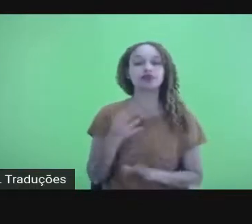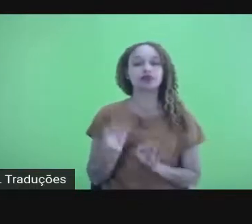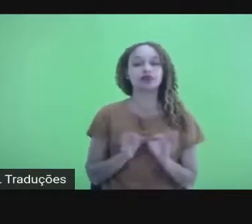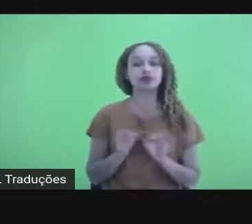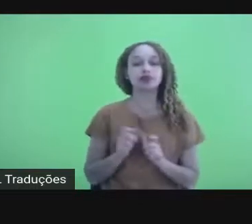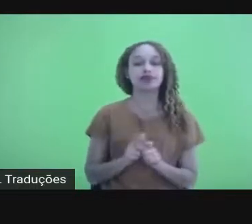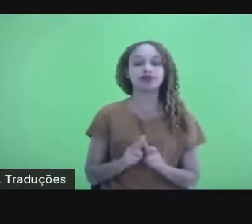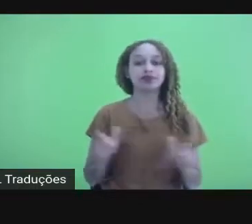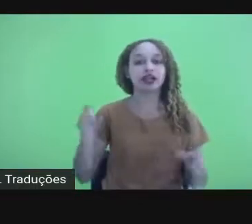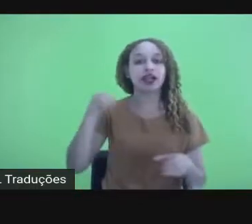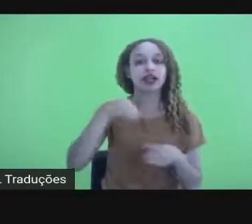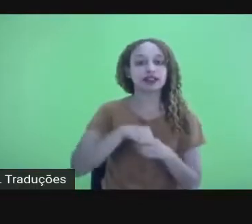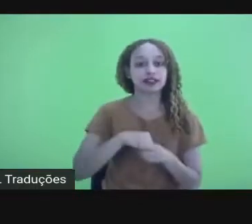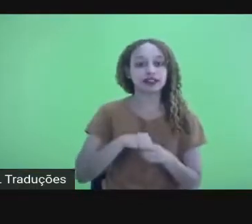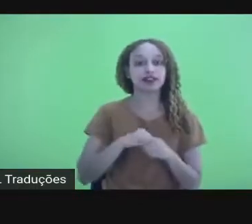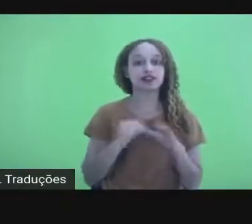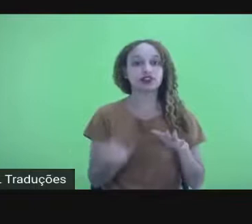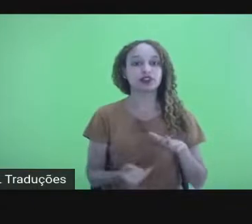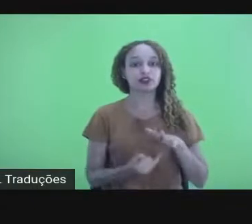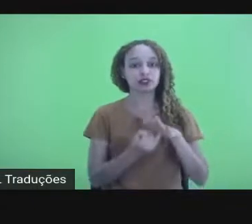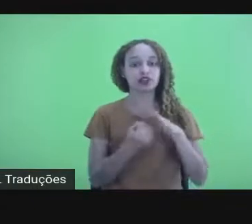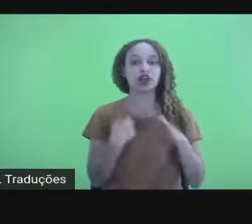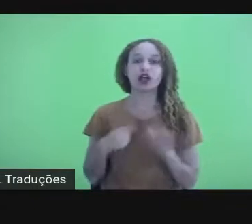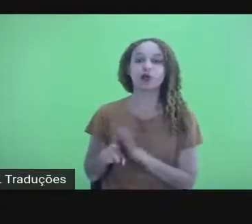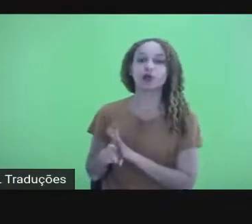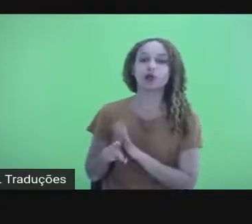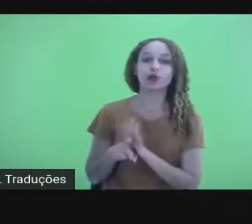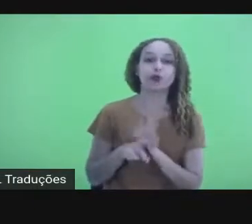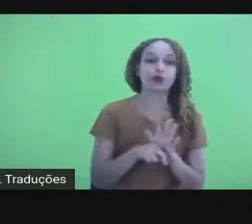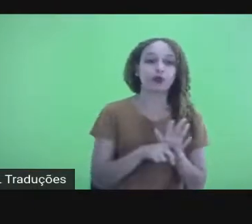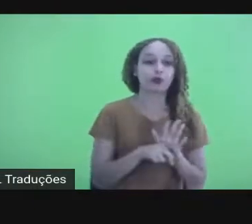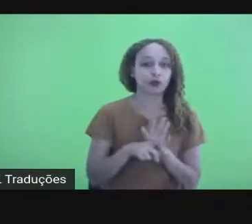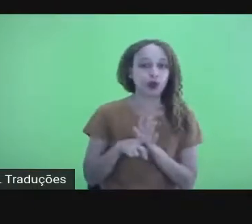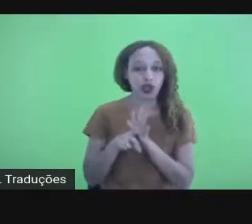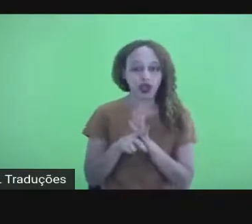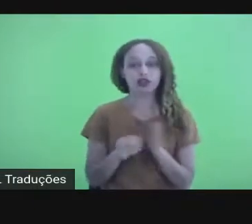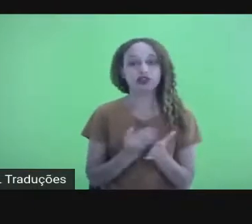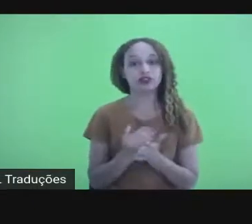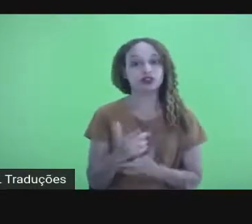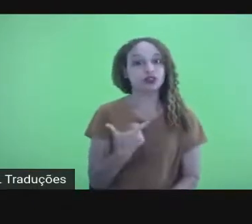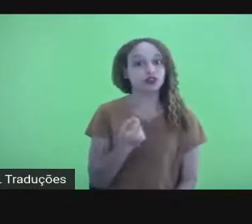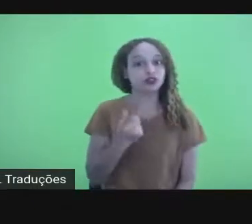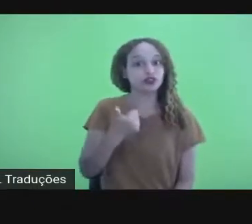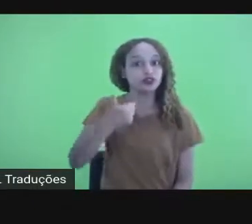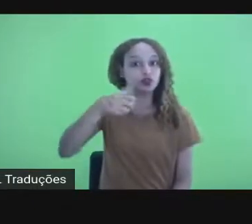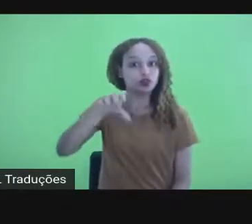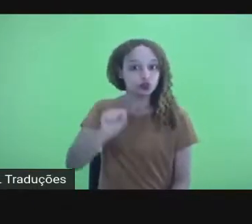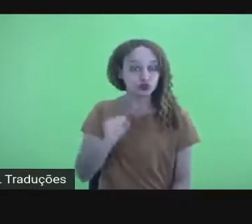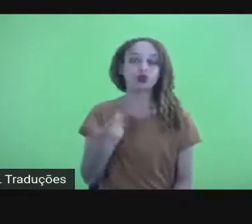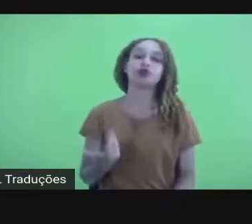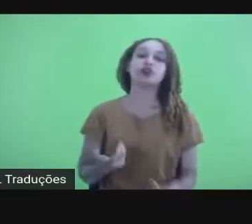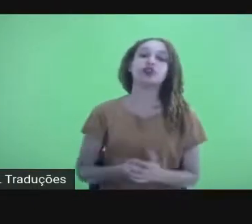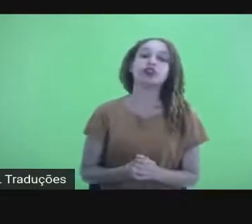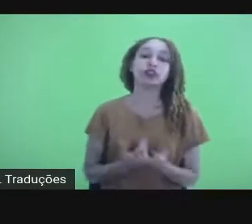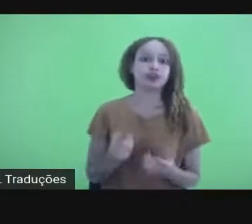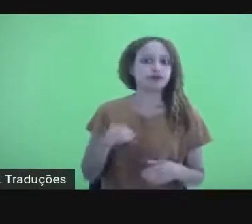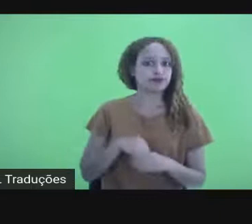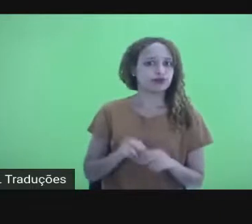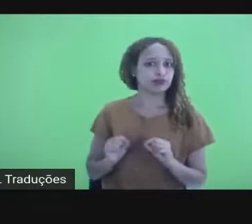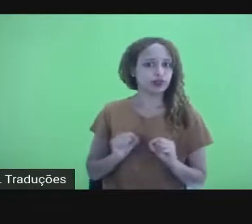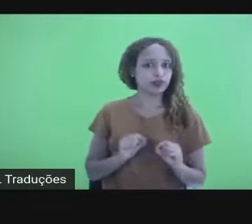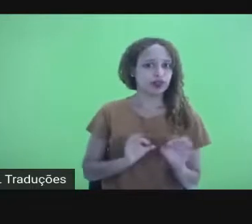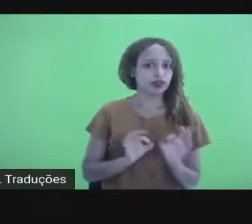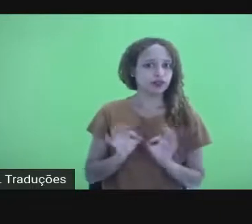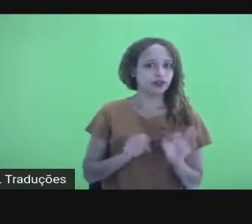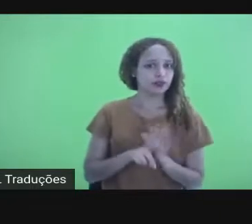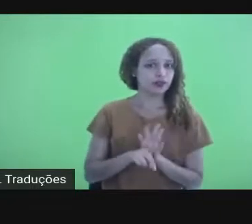instituição a partir da pesquisa do acervo museológico do MAR, que começou em 2018. Dentro dessa pesquisa, se